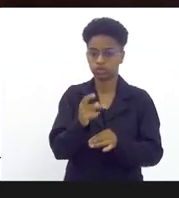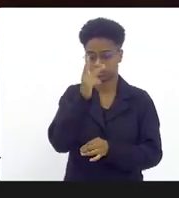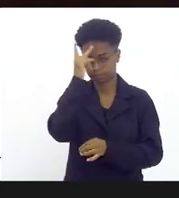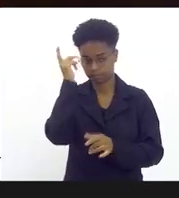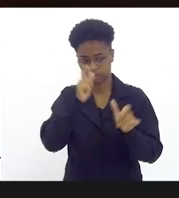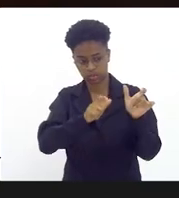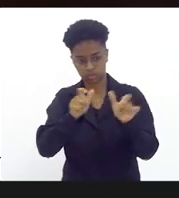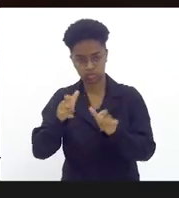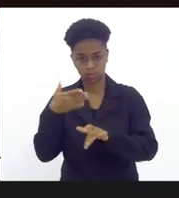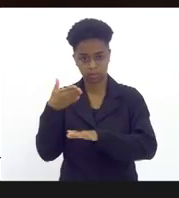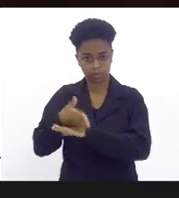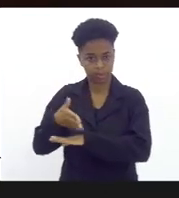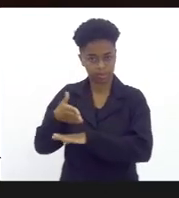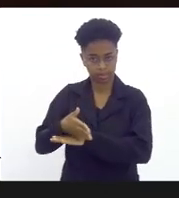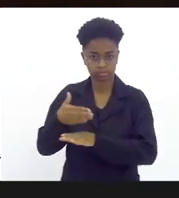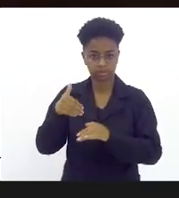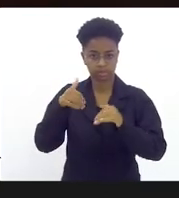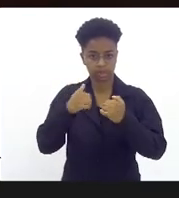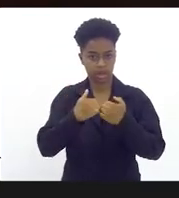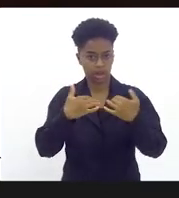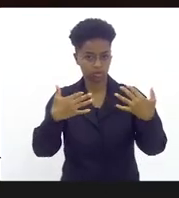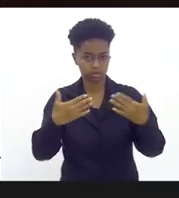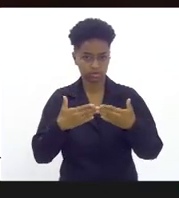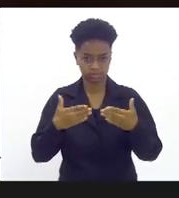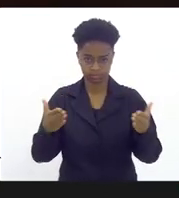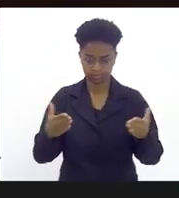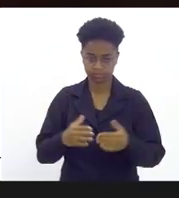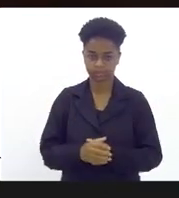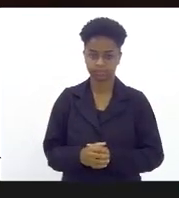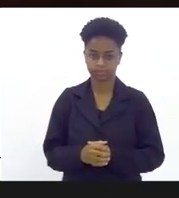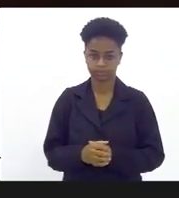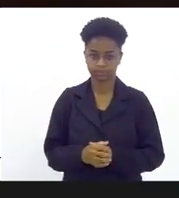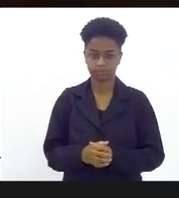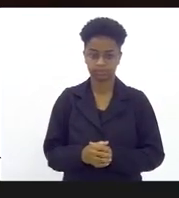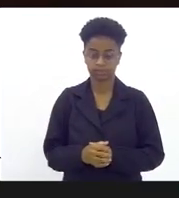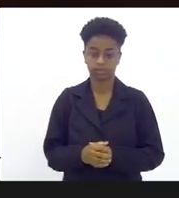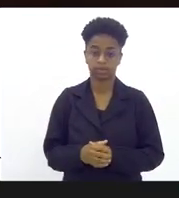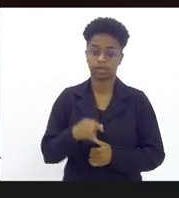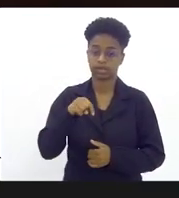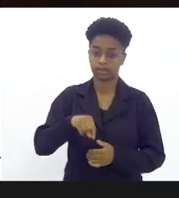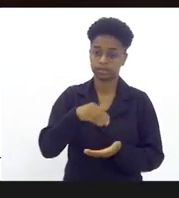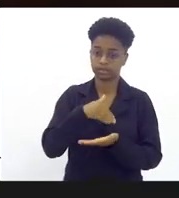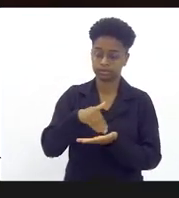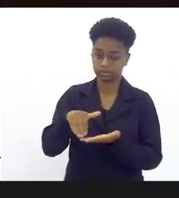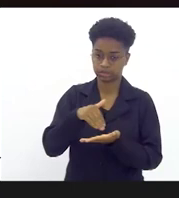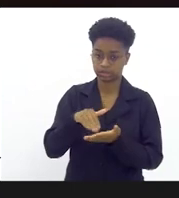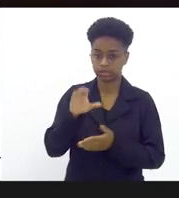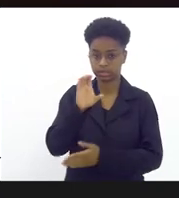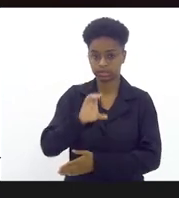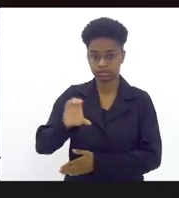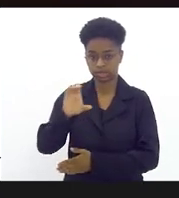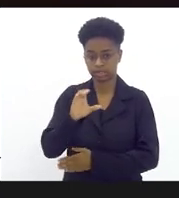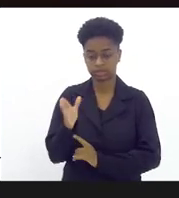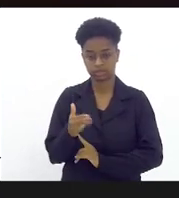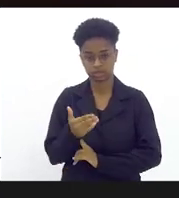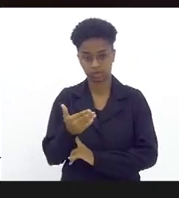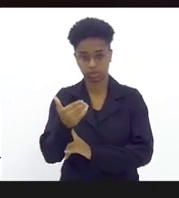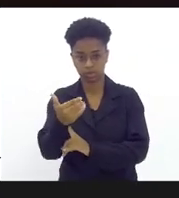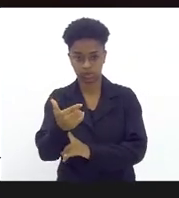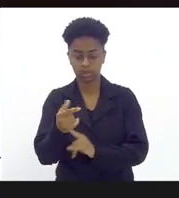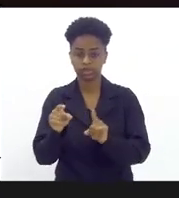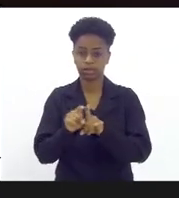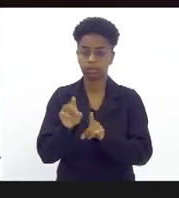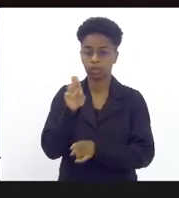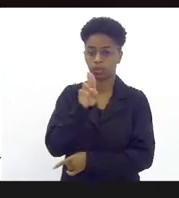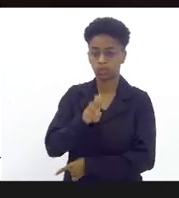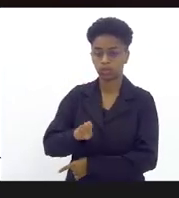dessa audiência pública. A Secretaria de Ciência e Tecnologia, as suas